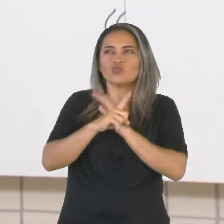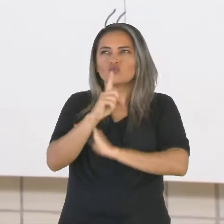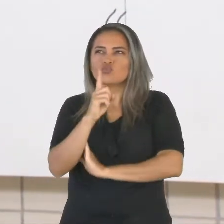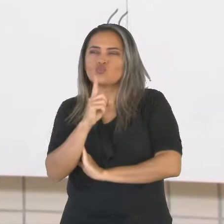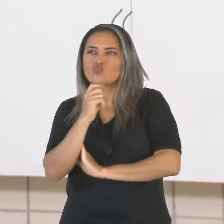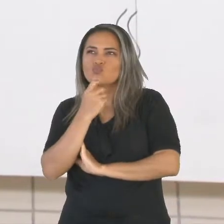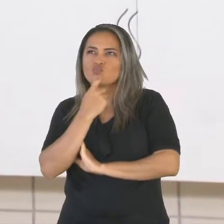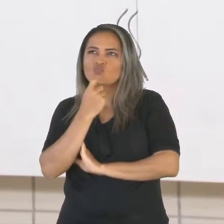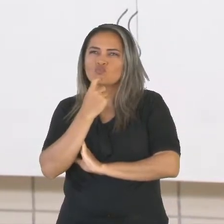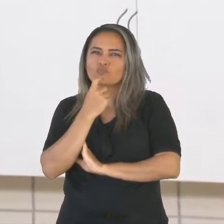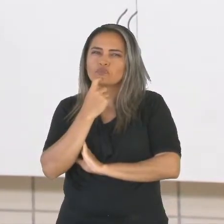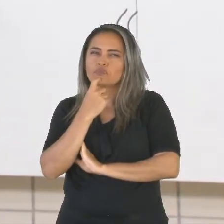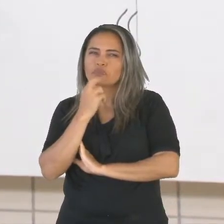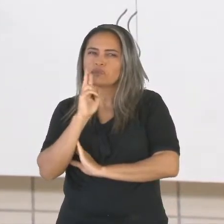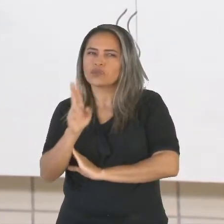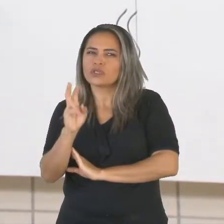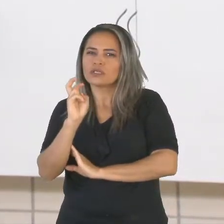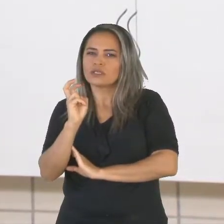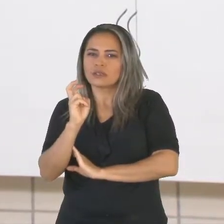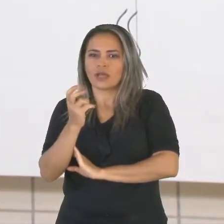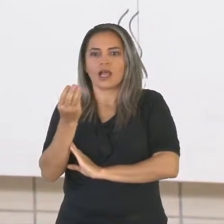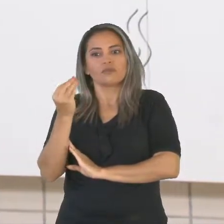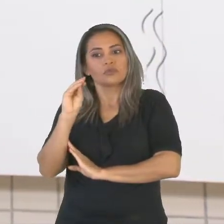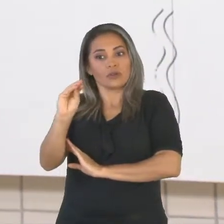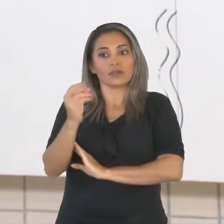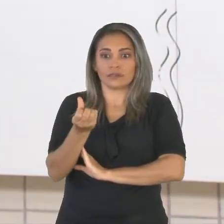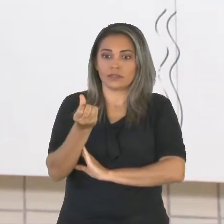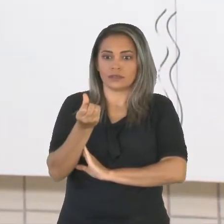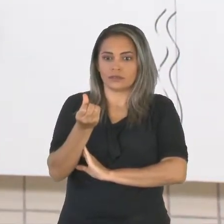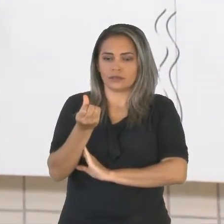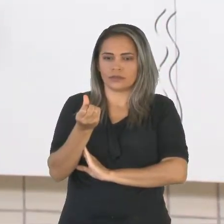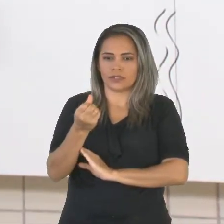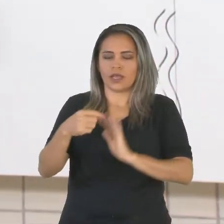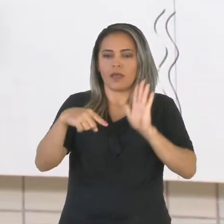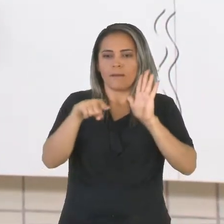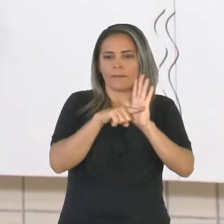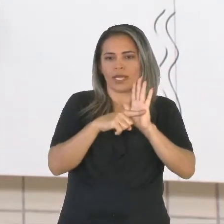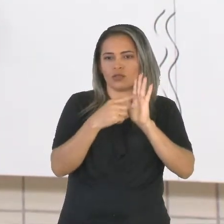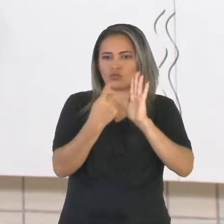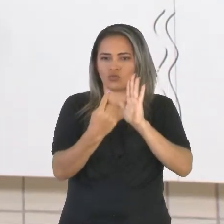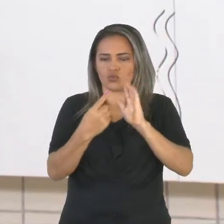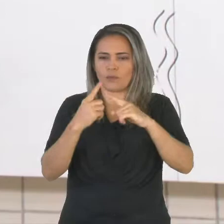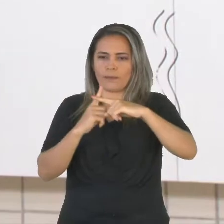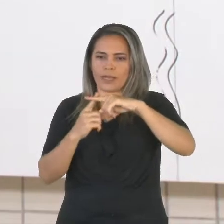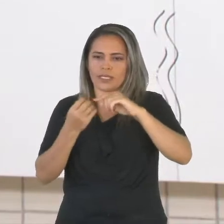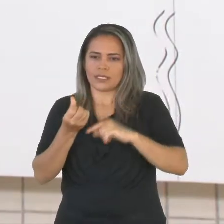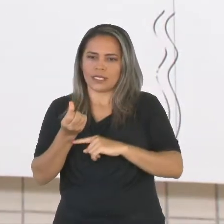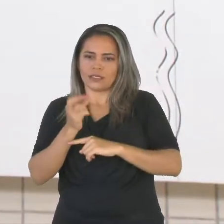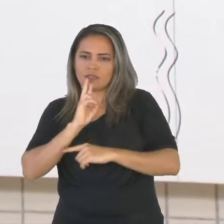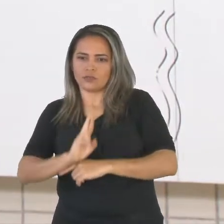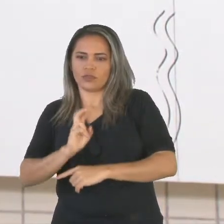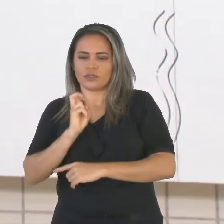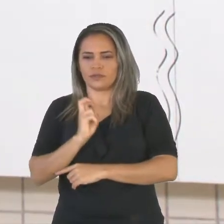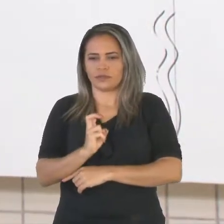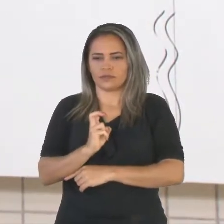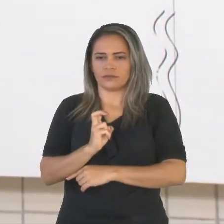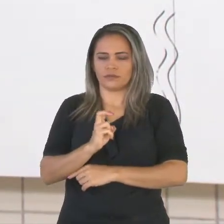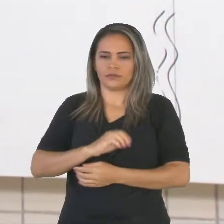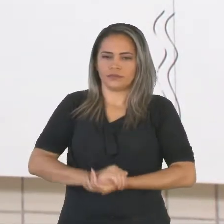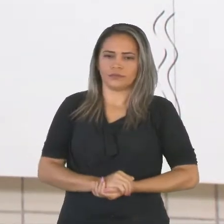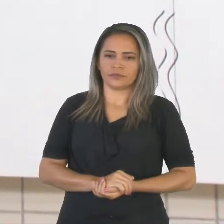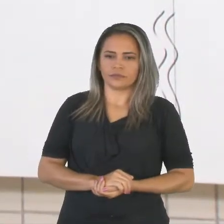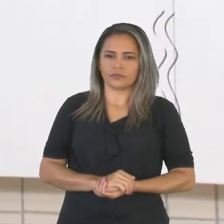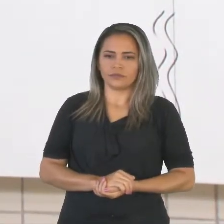e para dar 5, eu teria que ter 6. Menos 1 mais 6 dá 5.